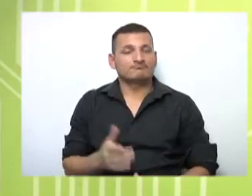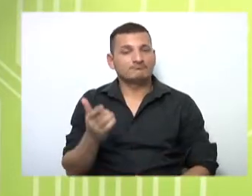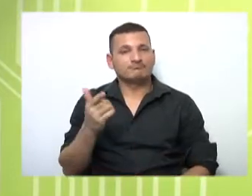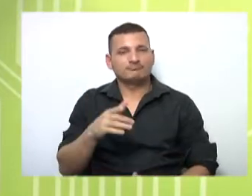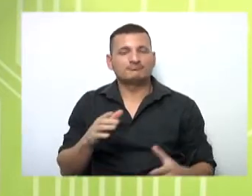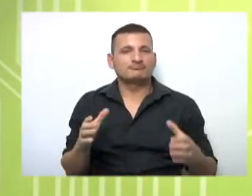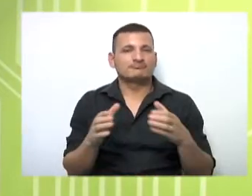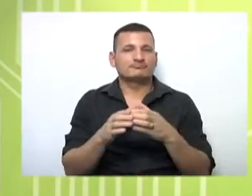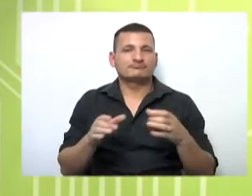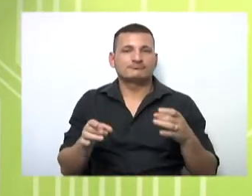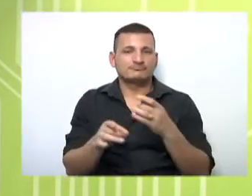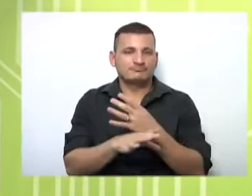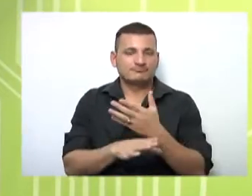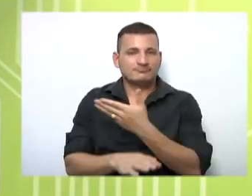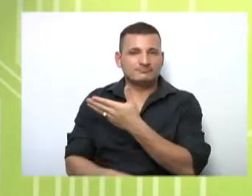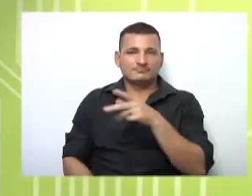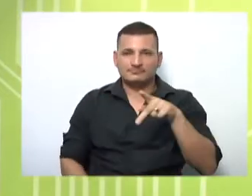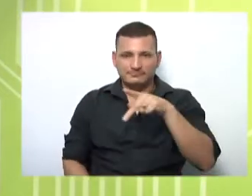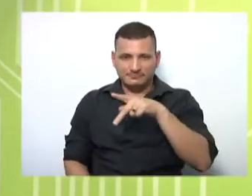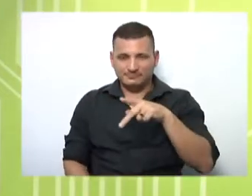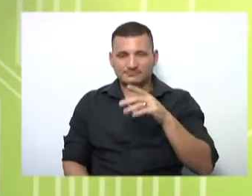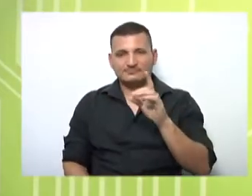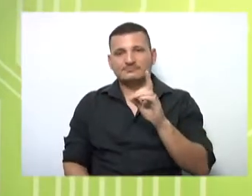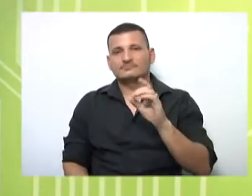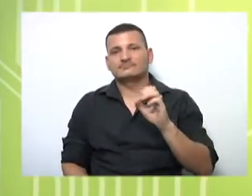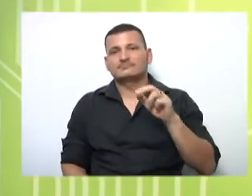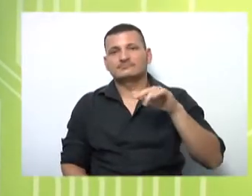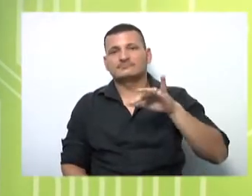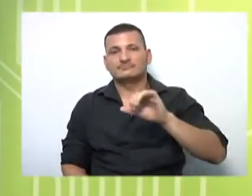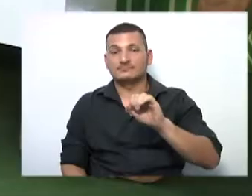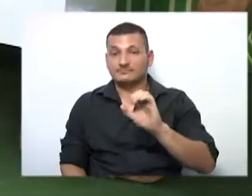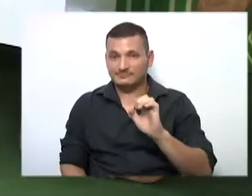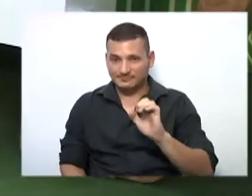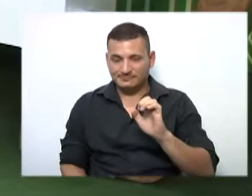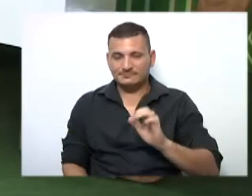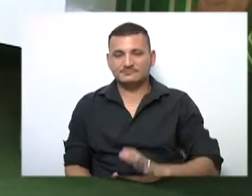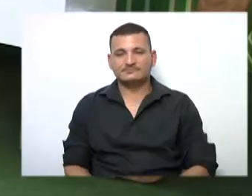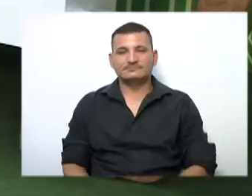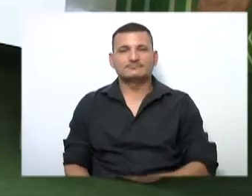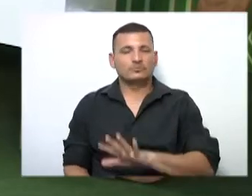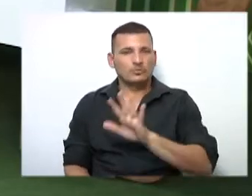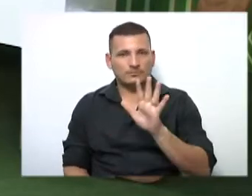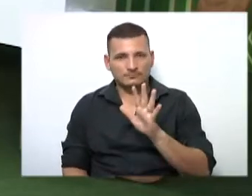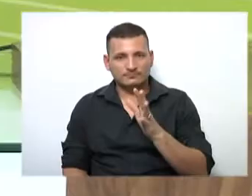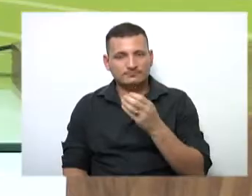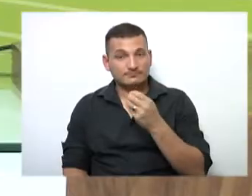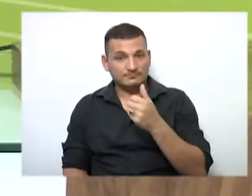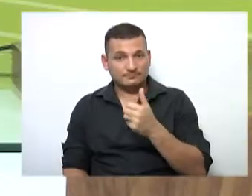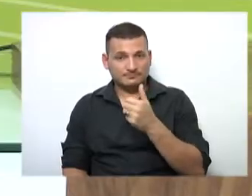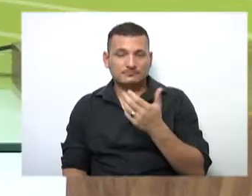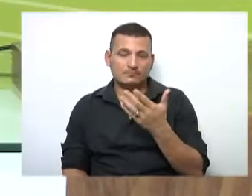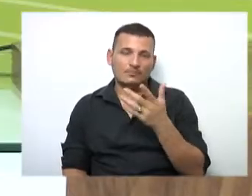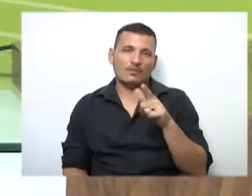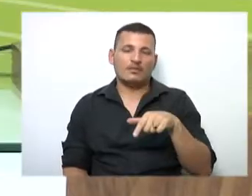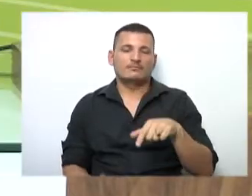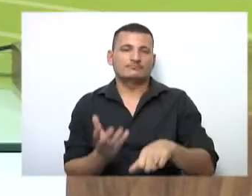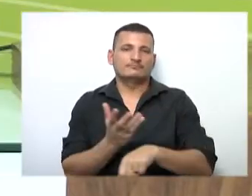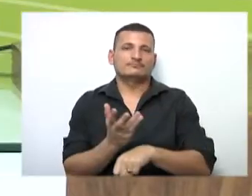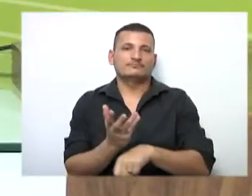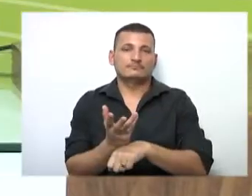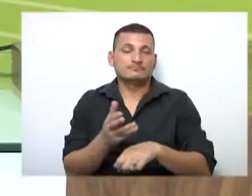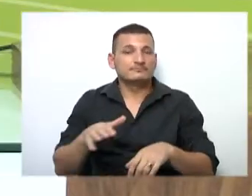completa, junto com a professora Denise. Boa tarde. Olá, bom professor? Olá pessoal, essa é a disciplina do Ramos do